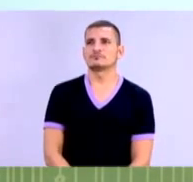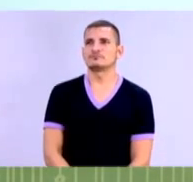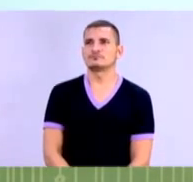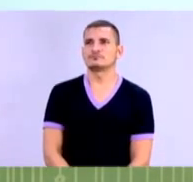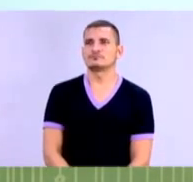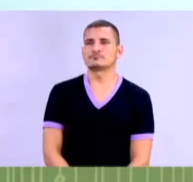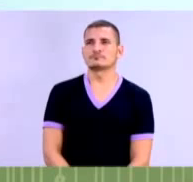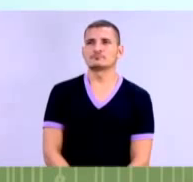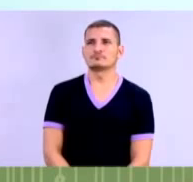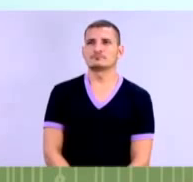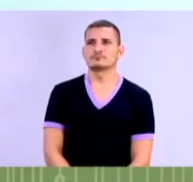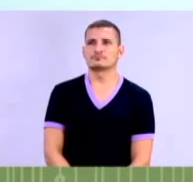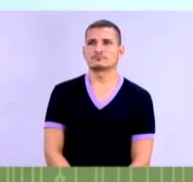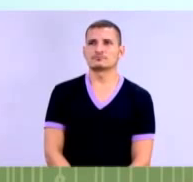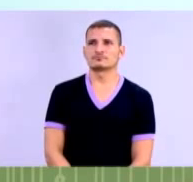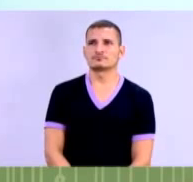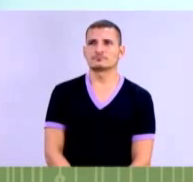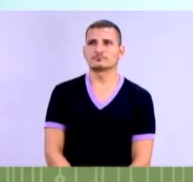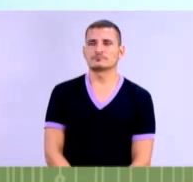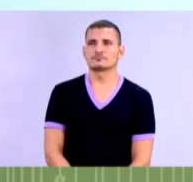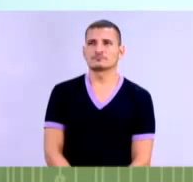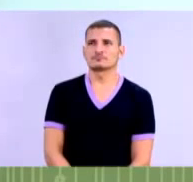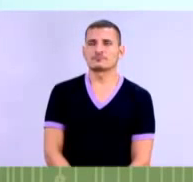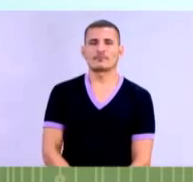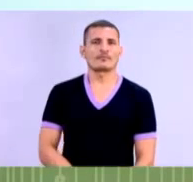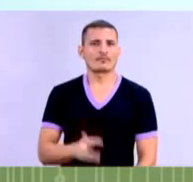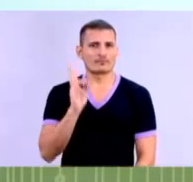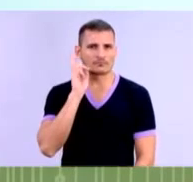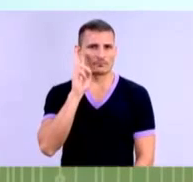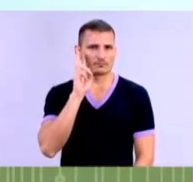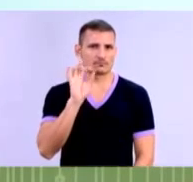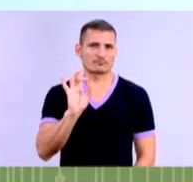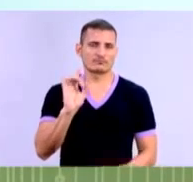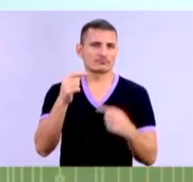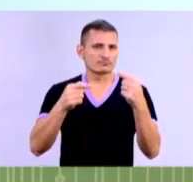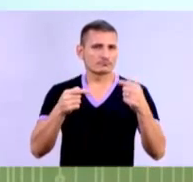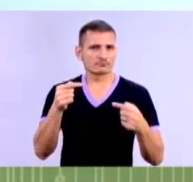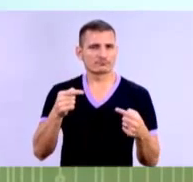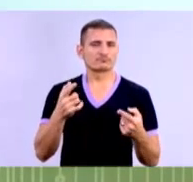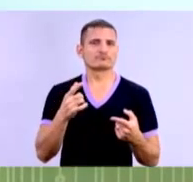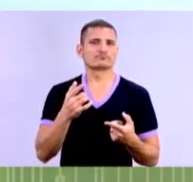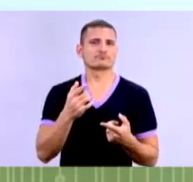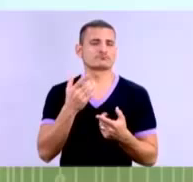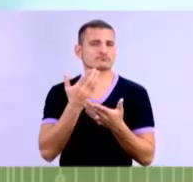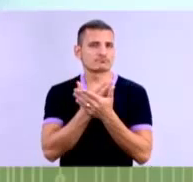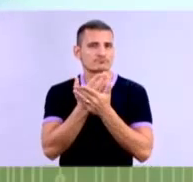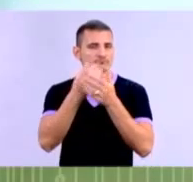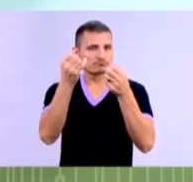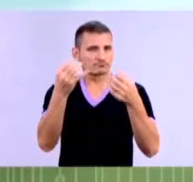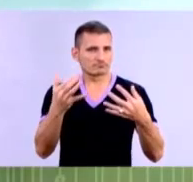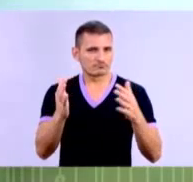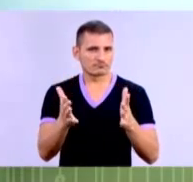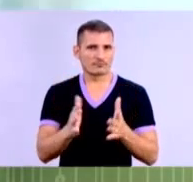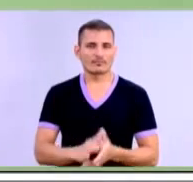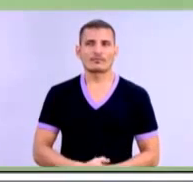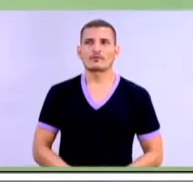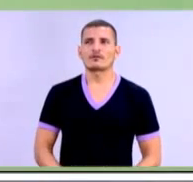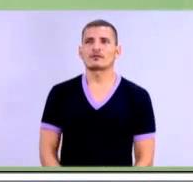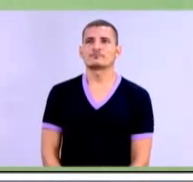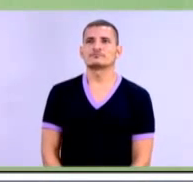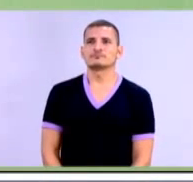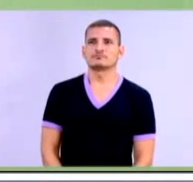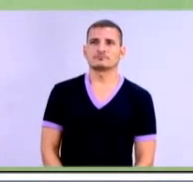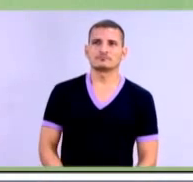resposta da questão. Mas vamos lembrar de algumas outras questões que a gente também falou na aula, ok?